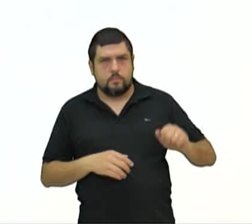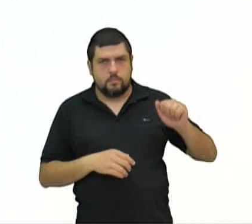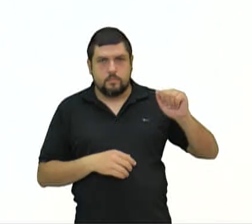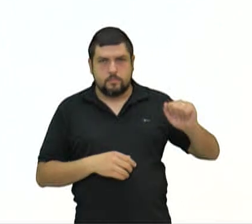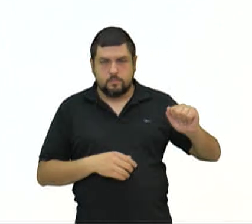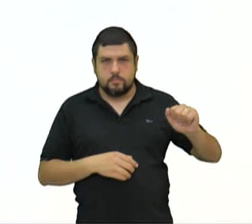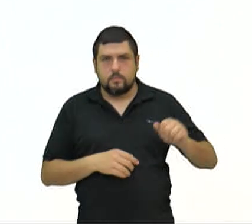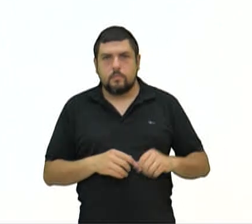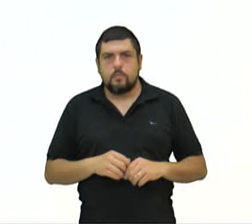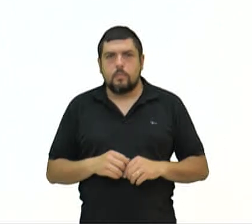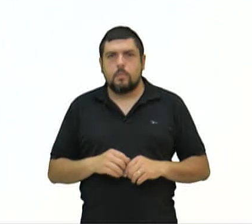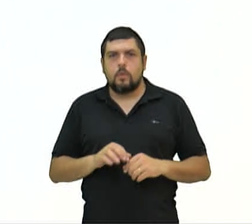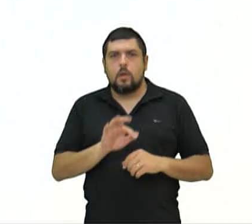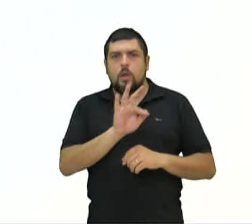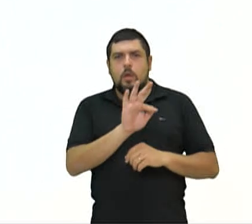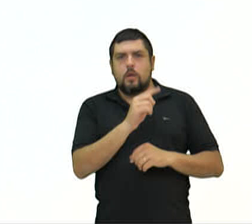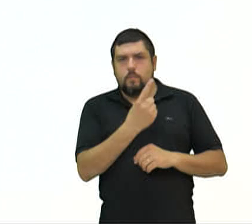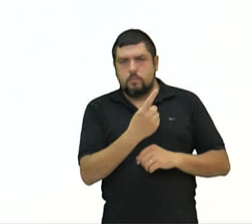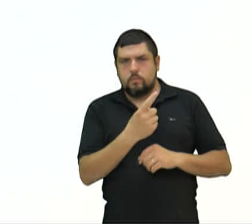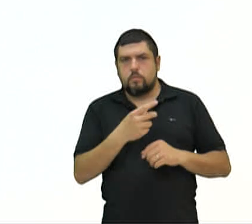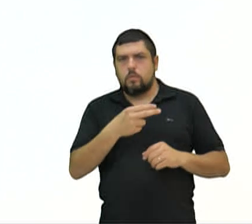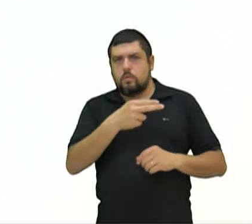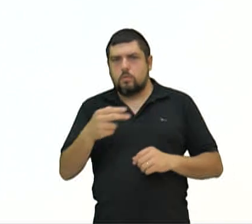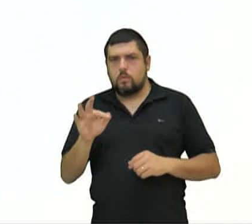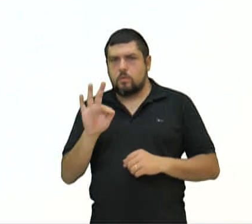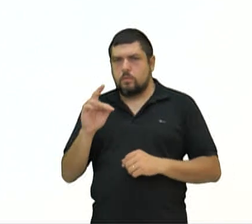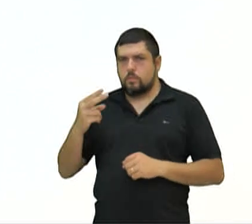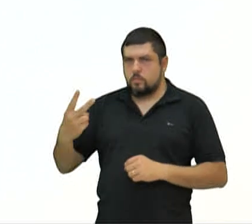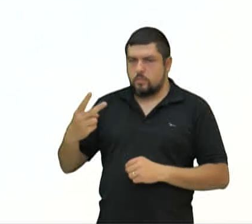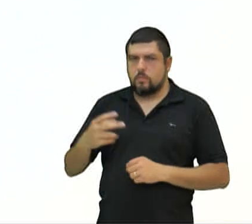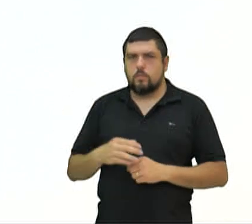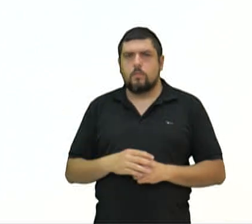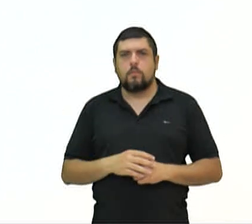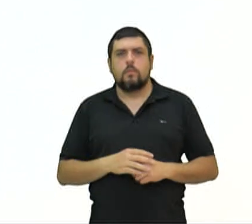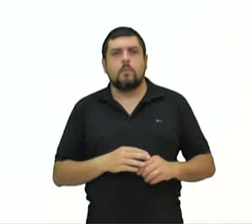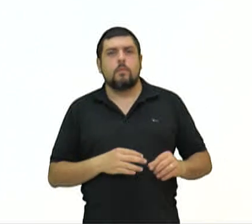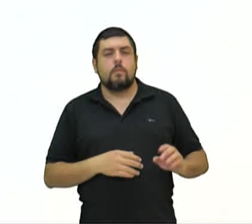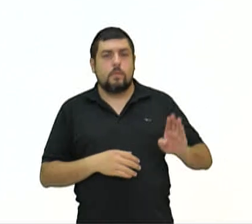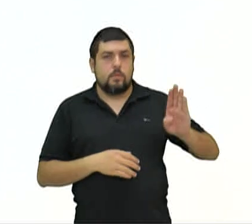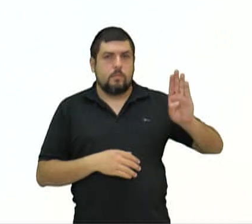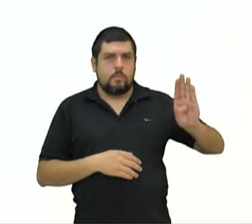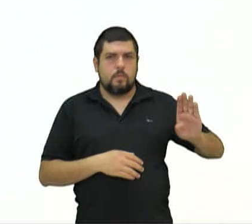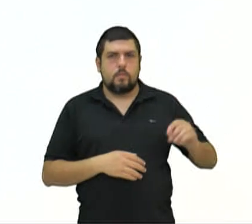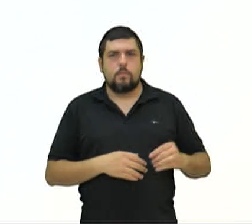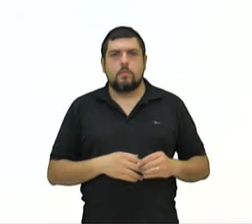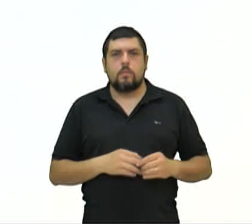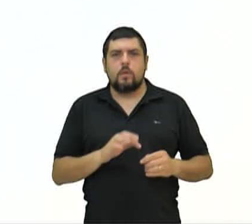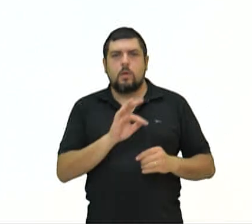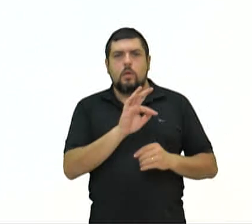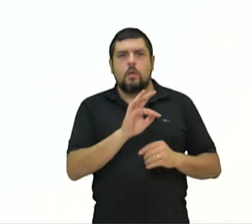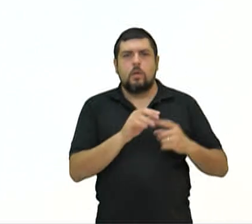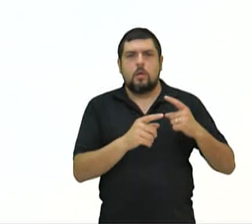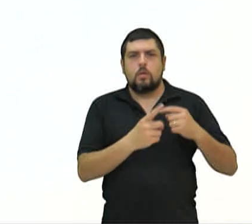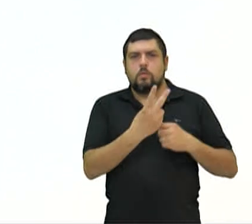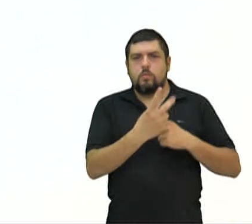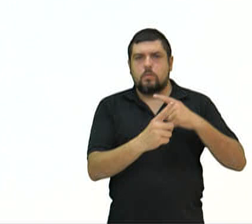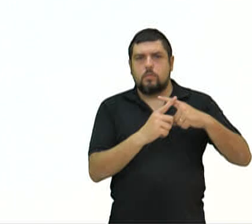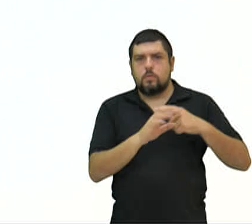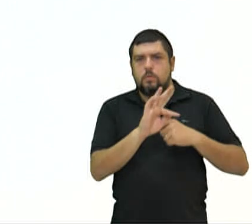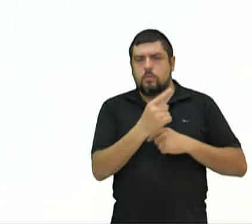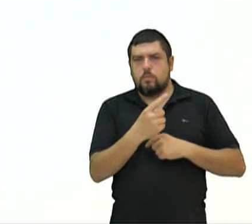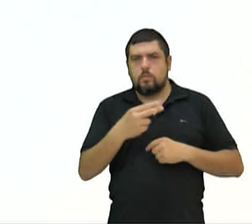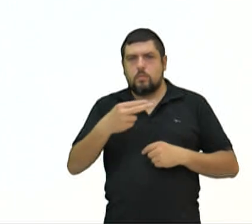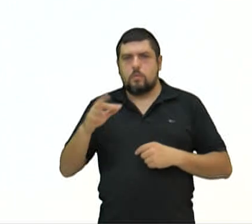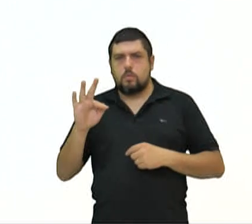a força F1 é igual à força F2, B, 2 vezes F1 é igual a F2,